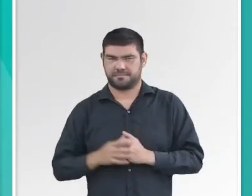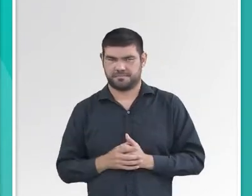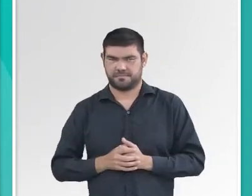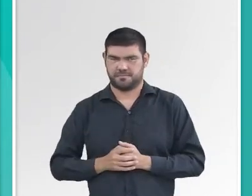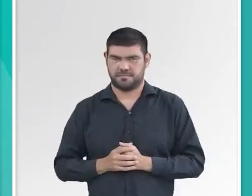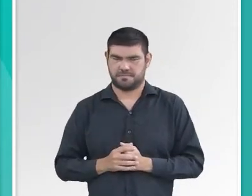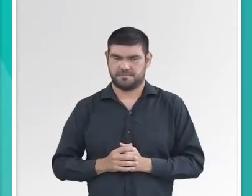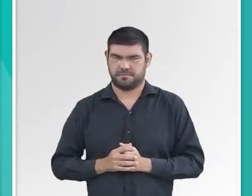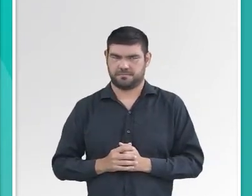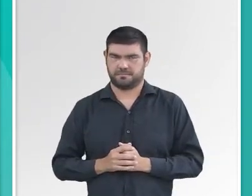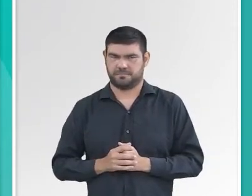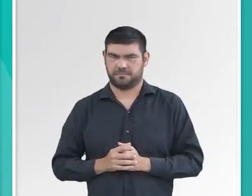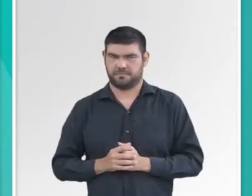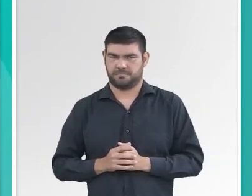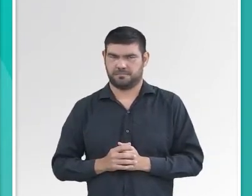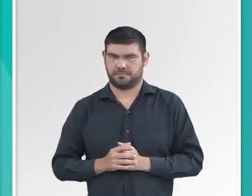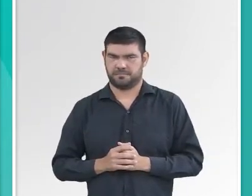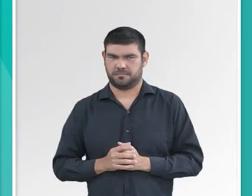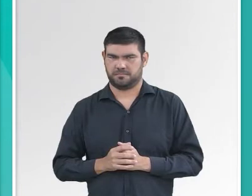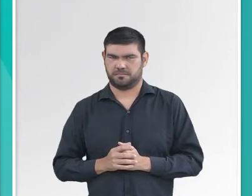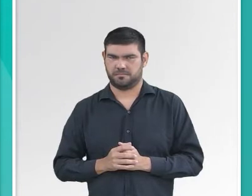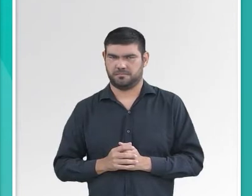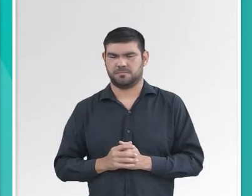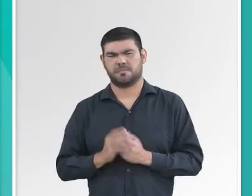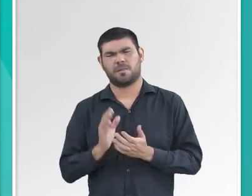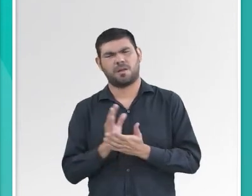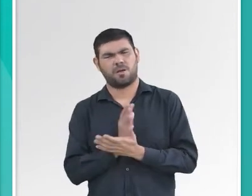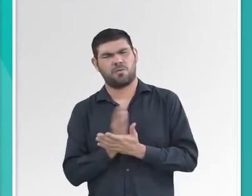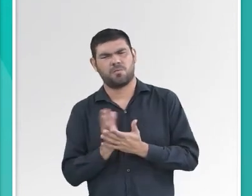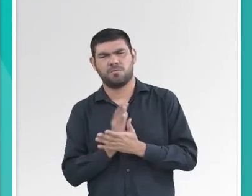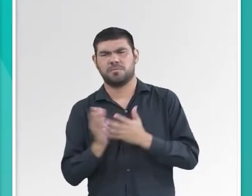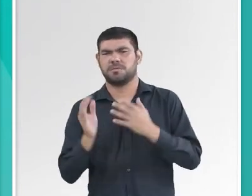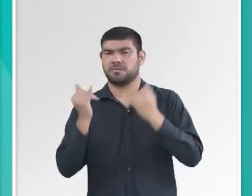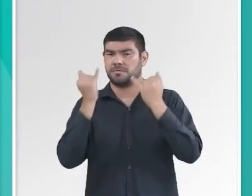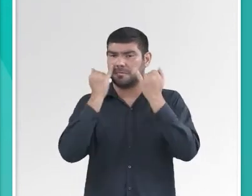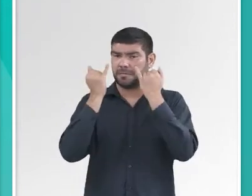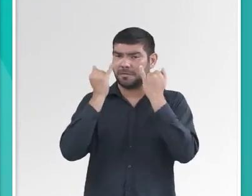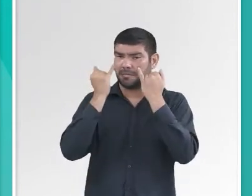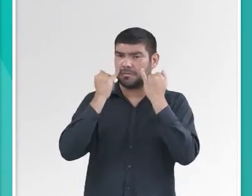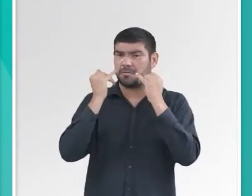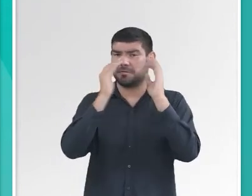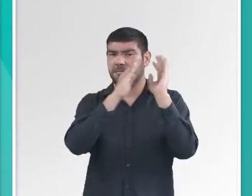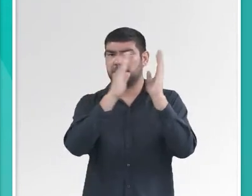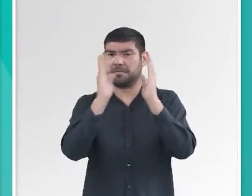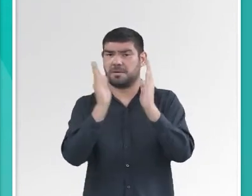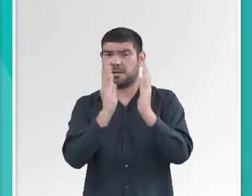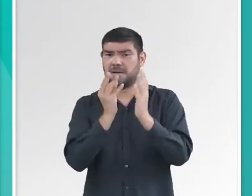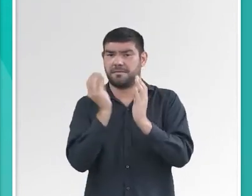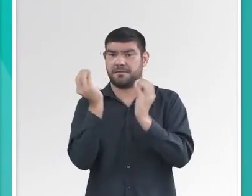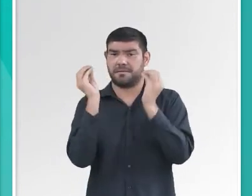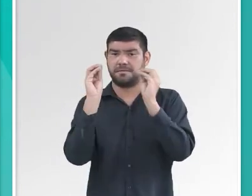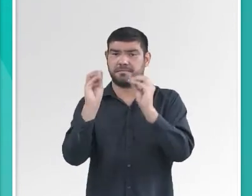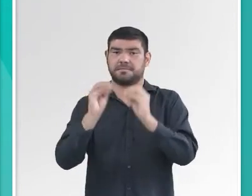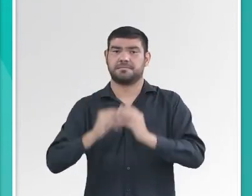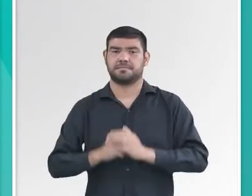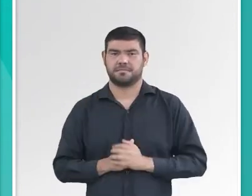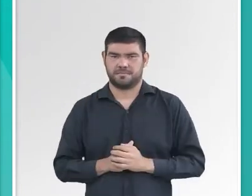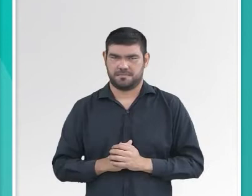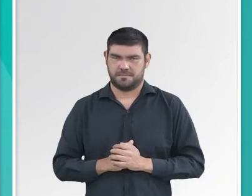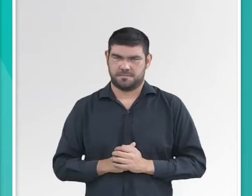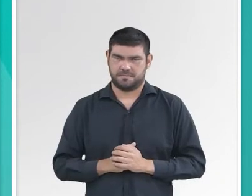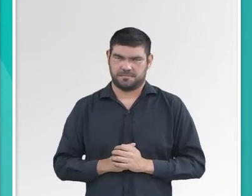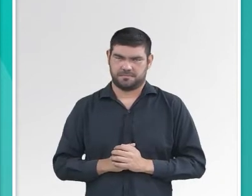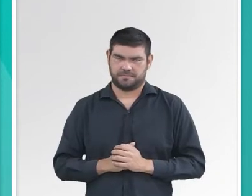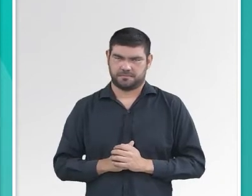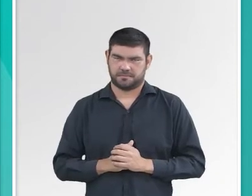Dizer quem é o autor e outros dados, o ano de publicação também pode entrar aqui. Alguns dados bibliográficos